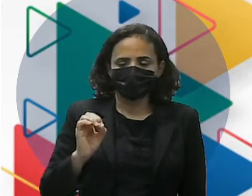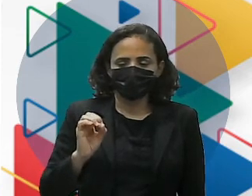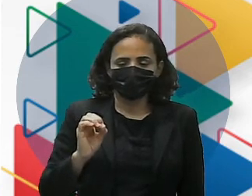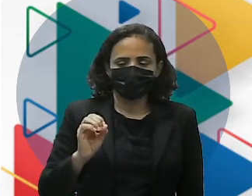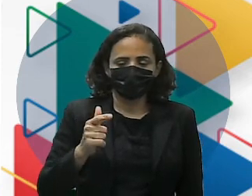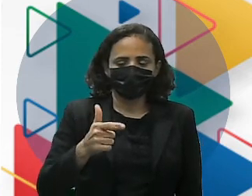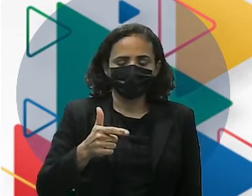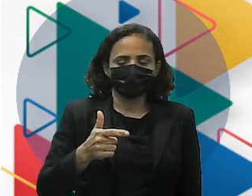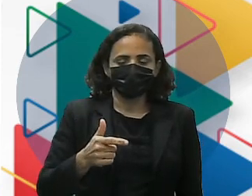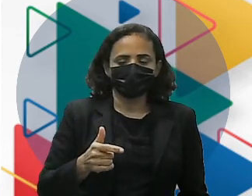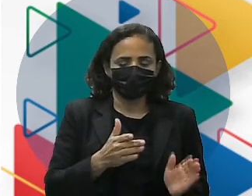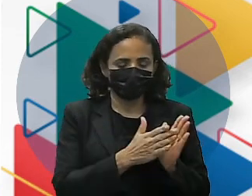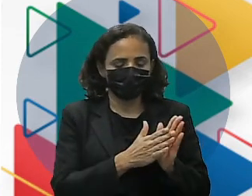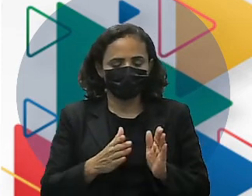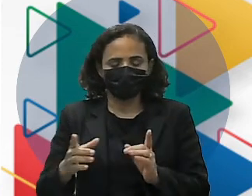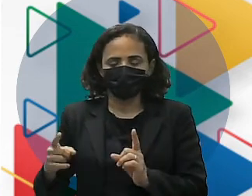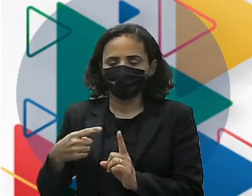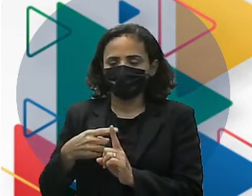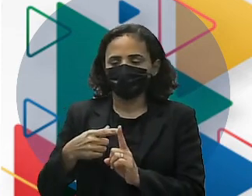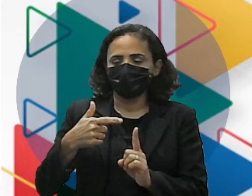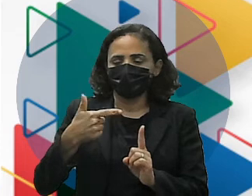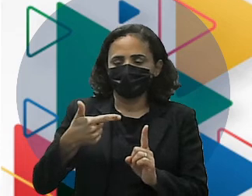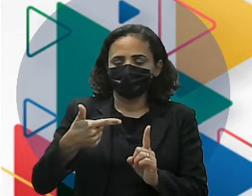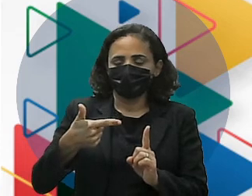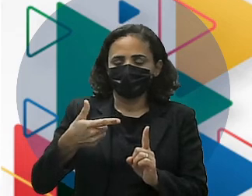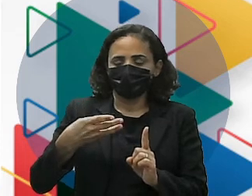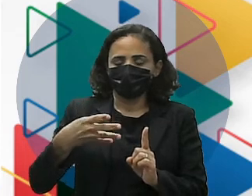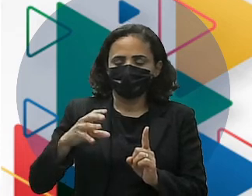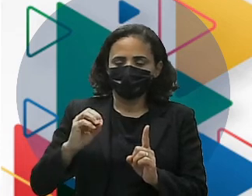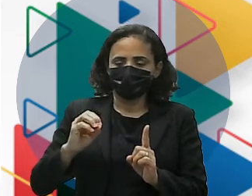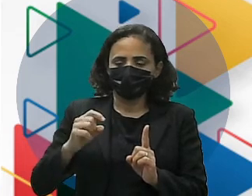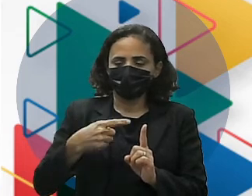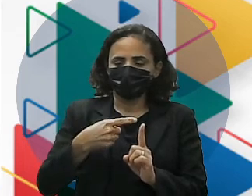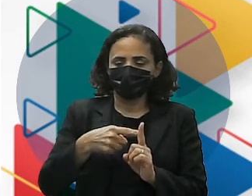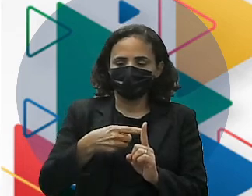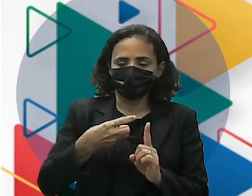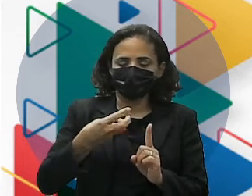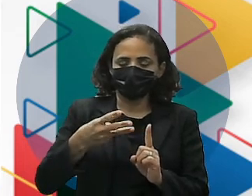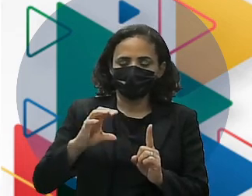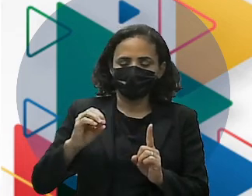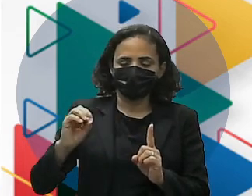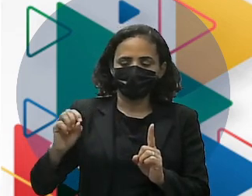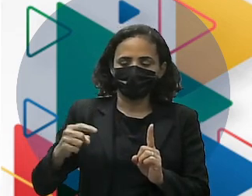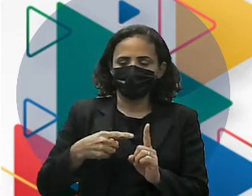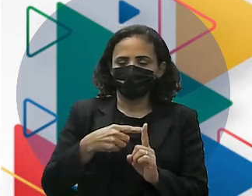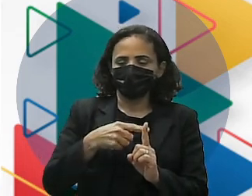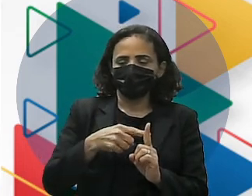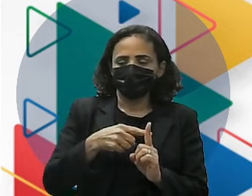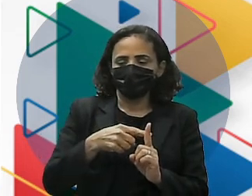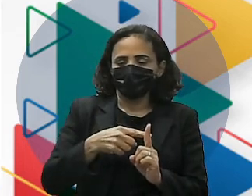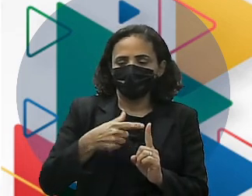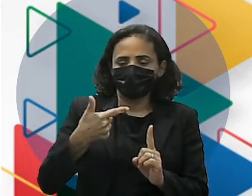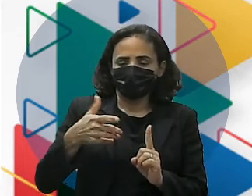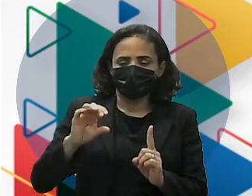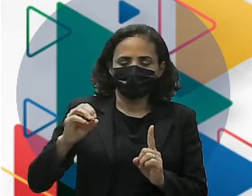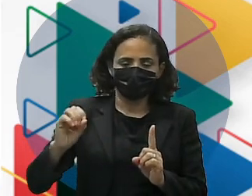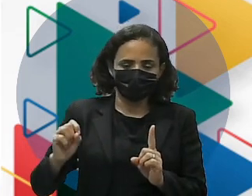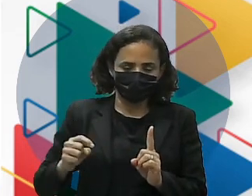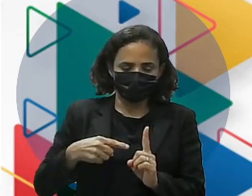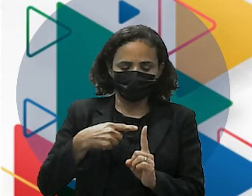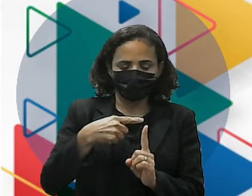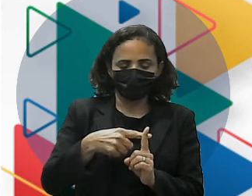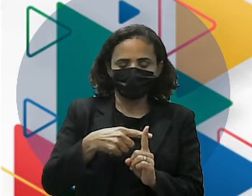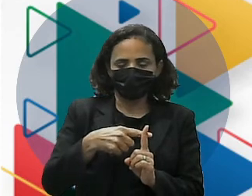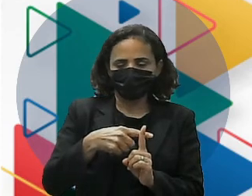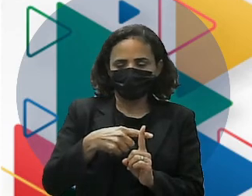120, somar com 240, mais 300, mais